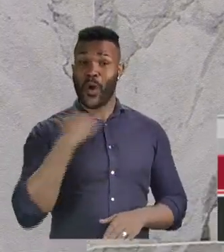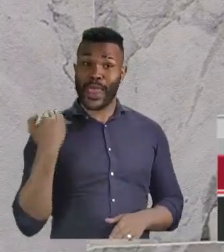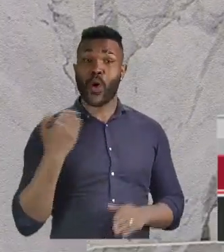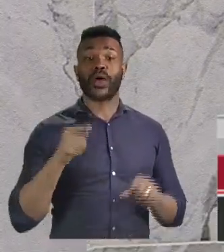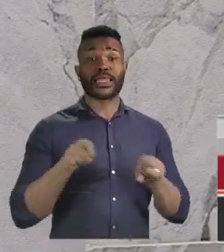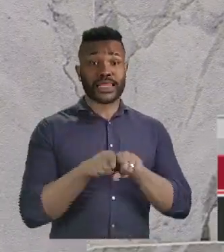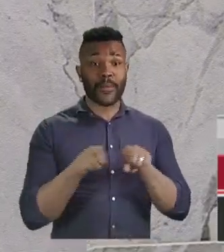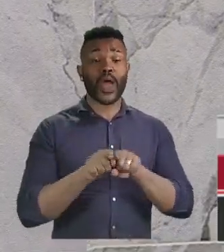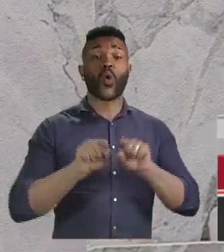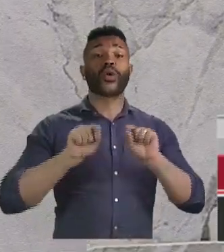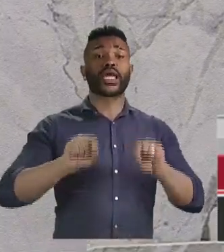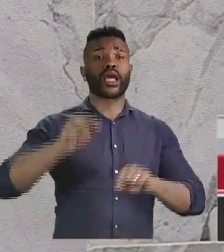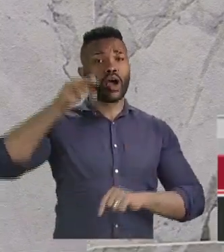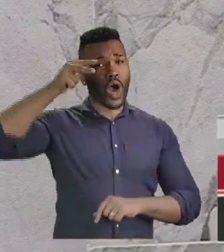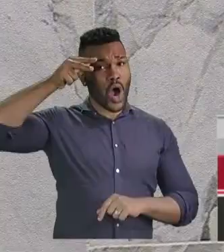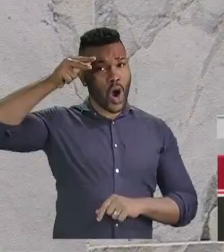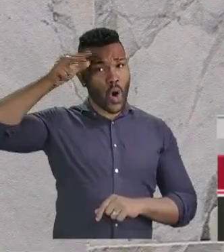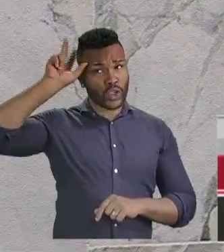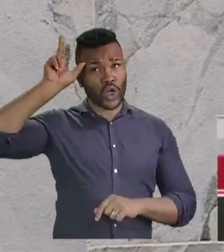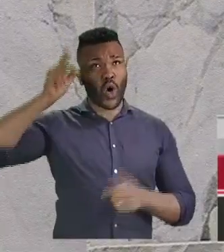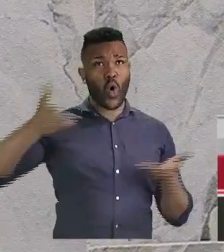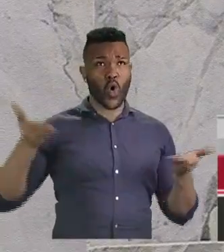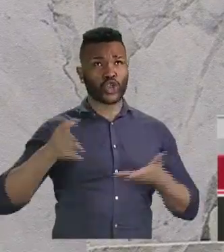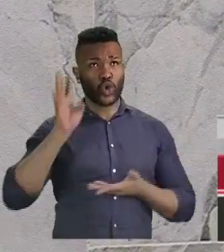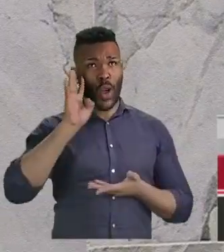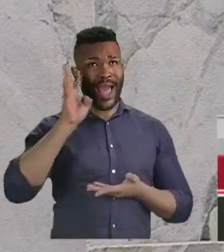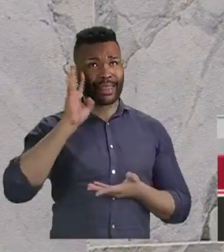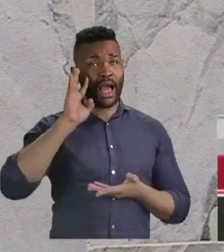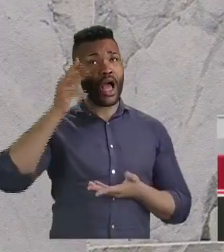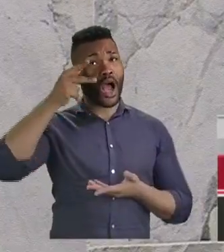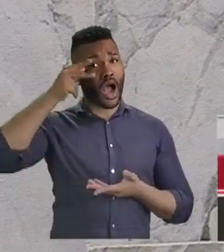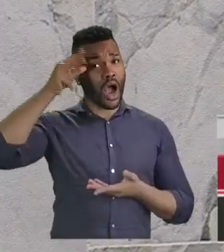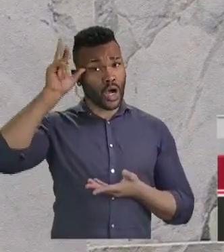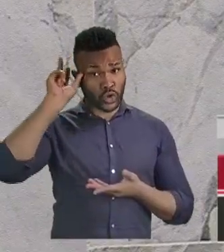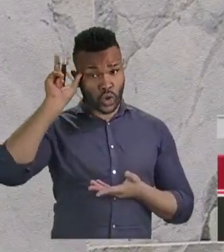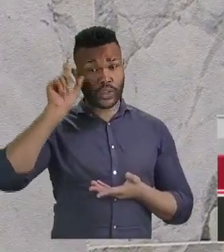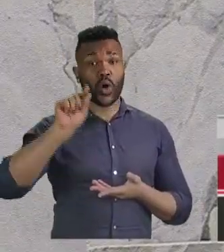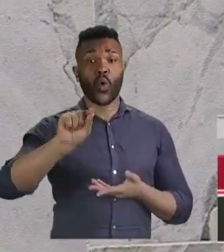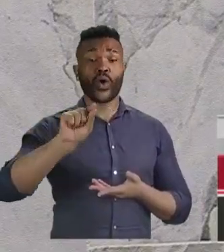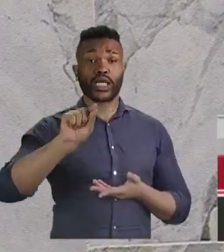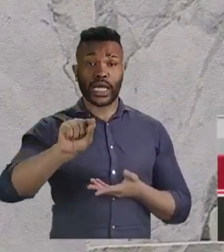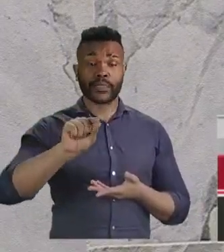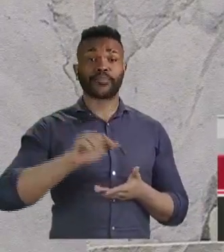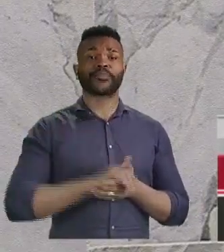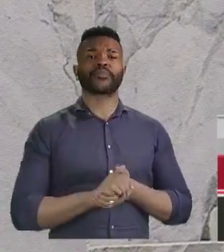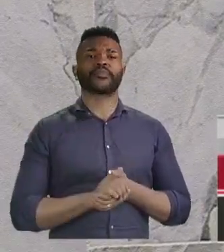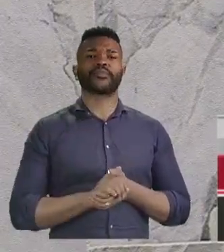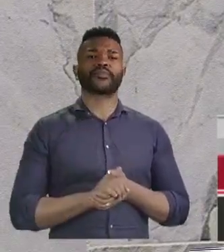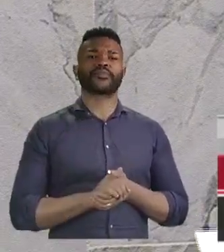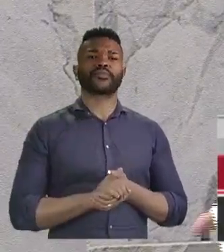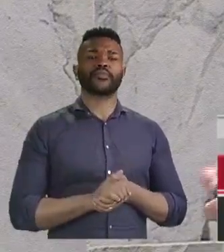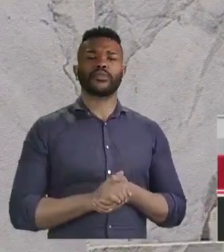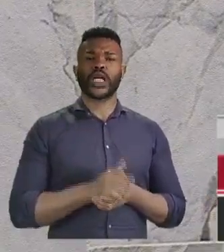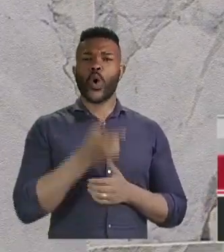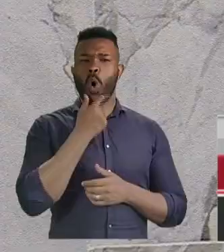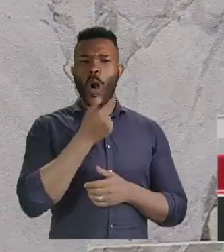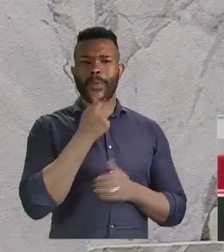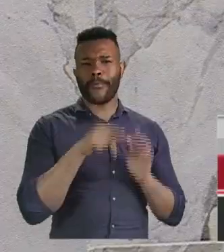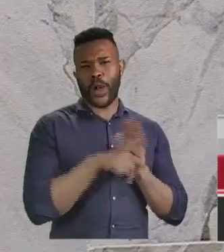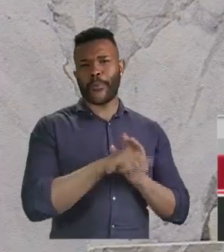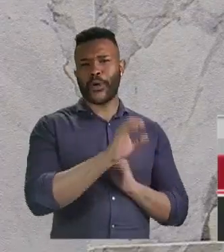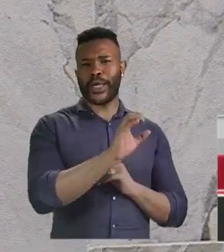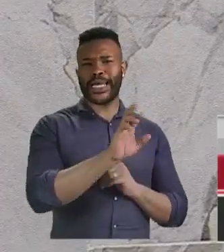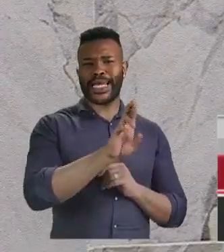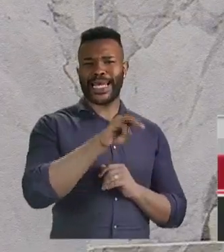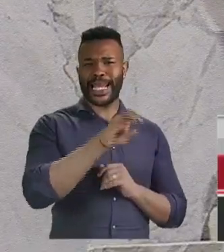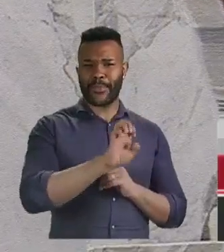ontem também, anteontem, hoje é quarta-feira, anteontem, nós tivemos um criminoso do PCC morto